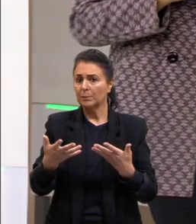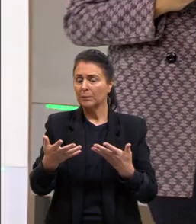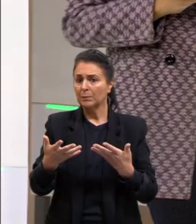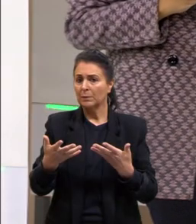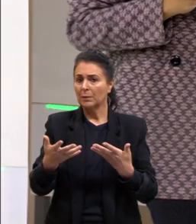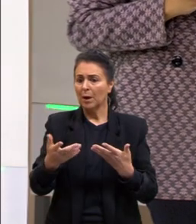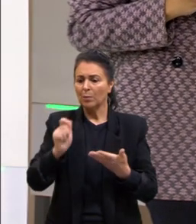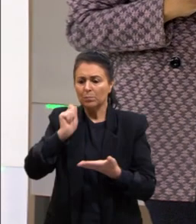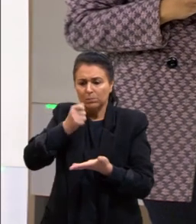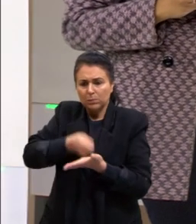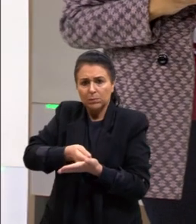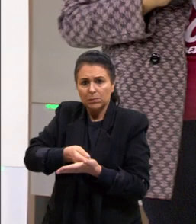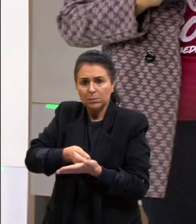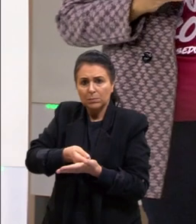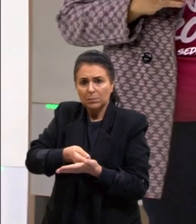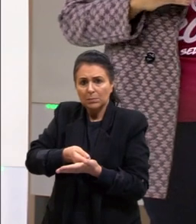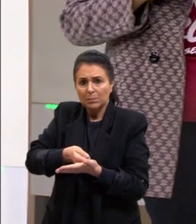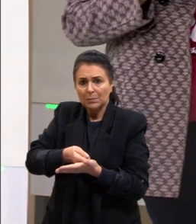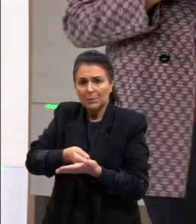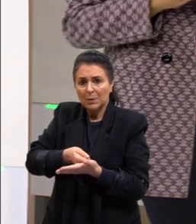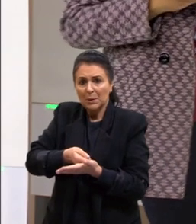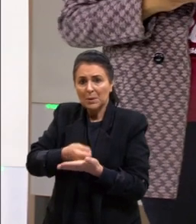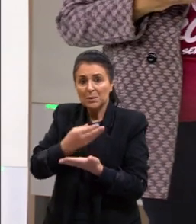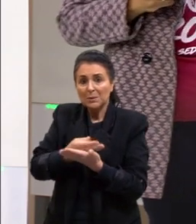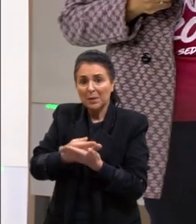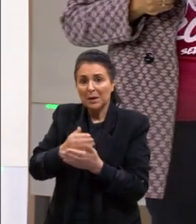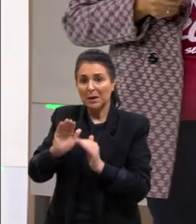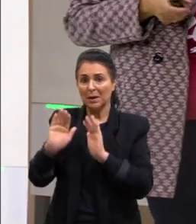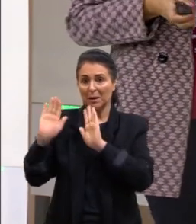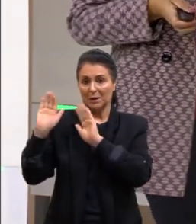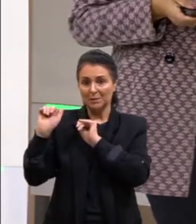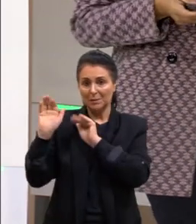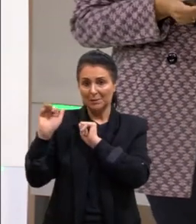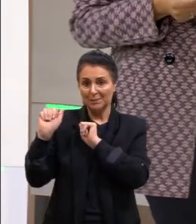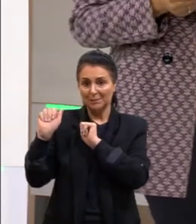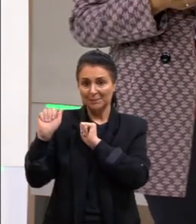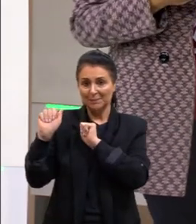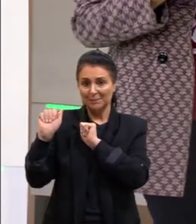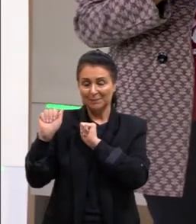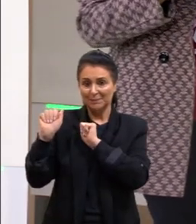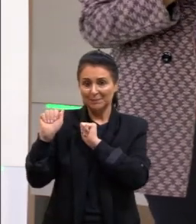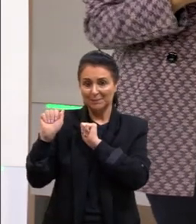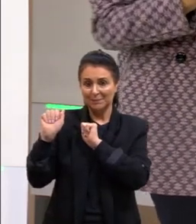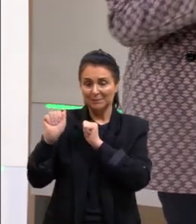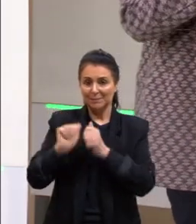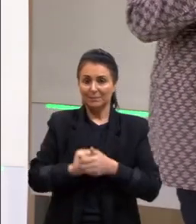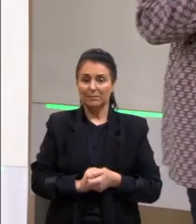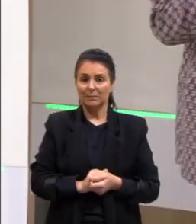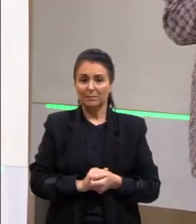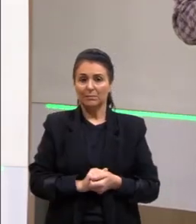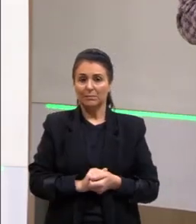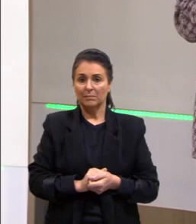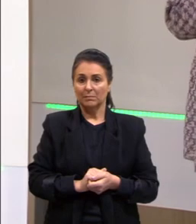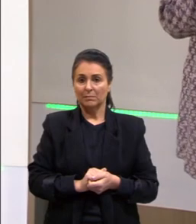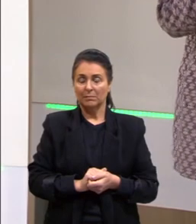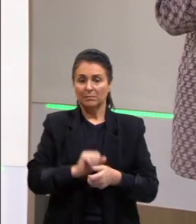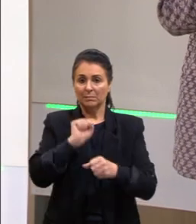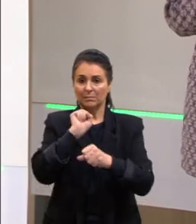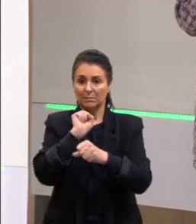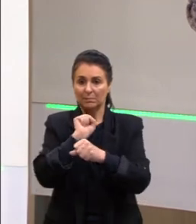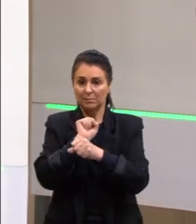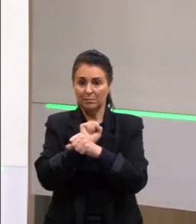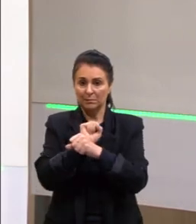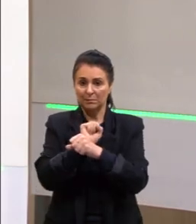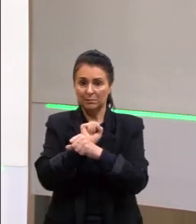uma exigência né que esture hespanholi então a oxil né